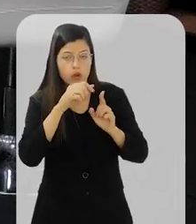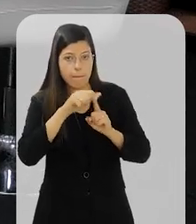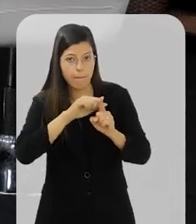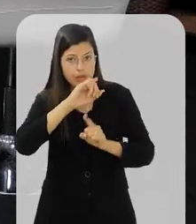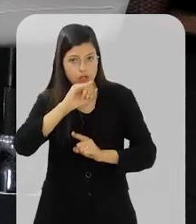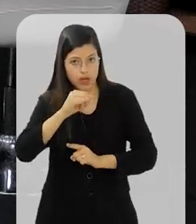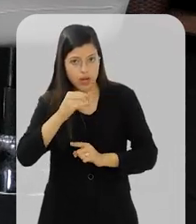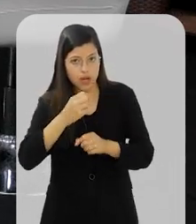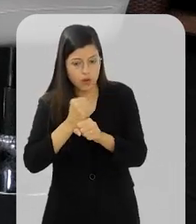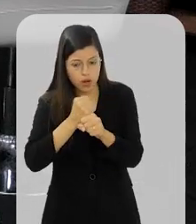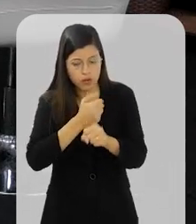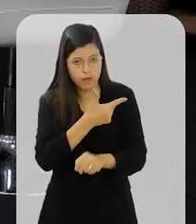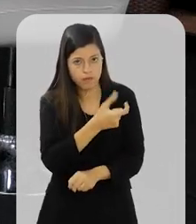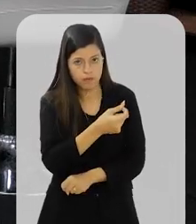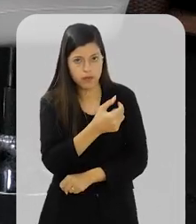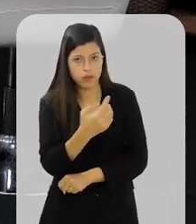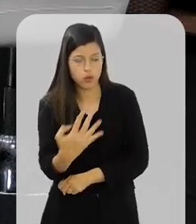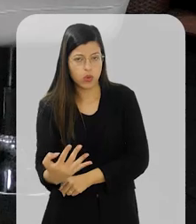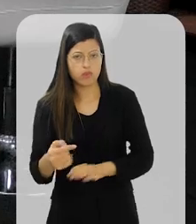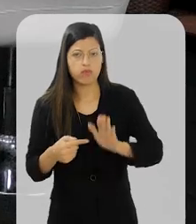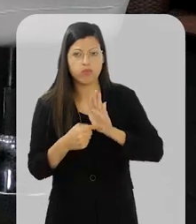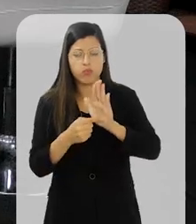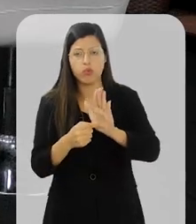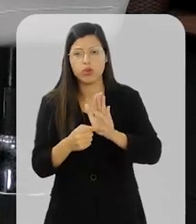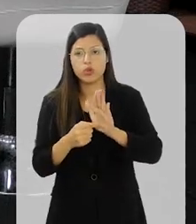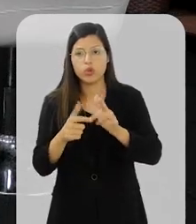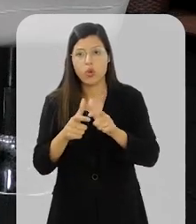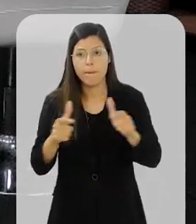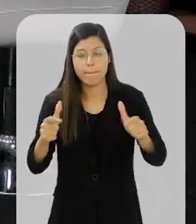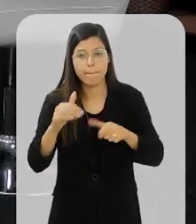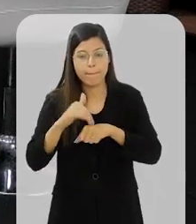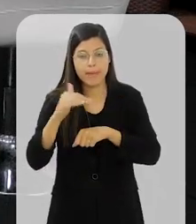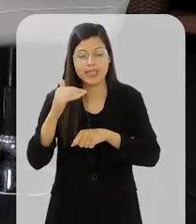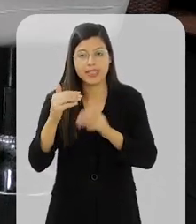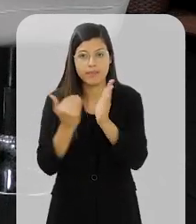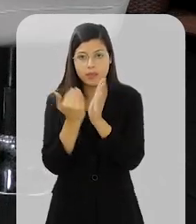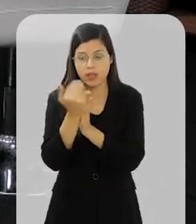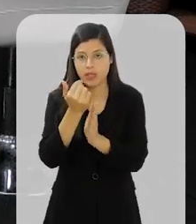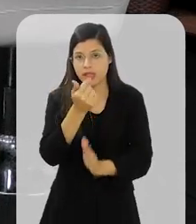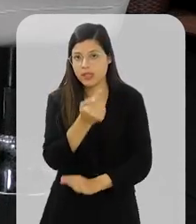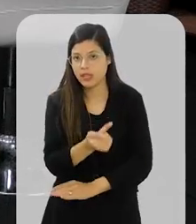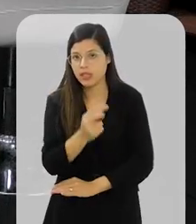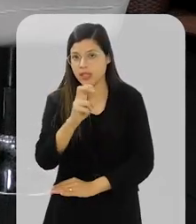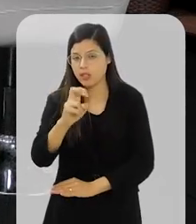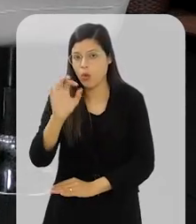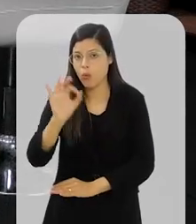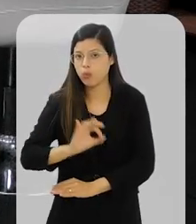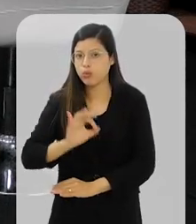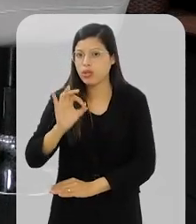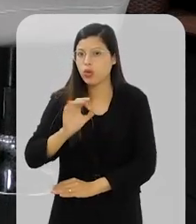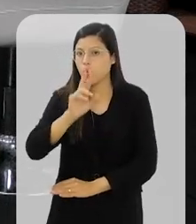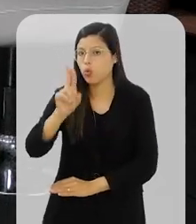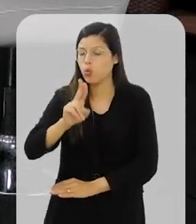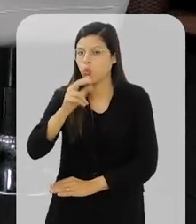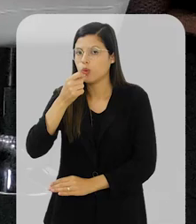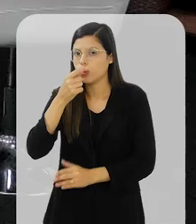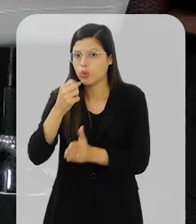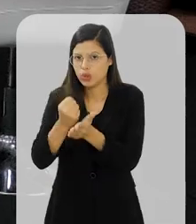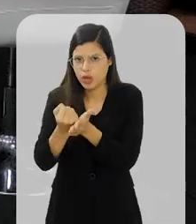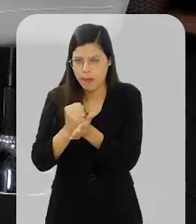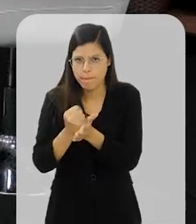em janeiro desse ano, 2024, mostrou um aumento de mais de 75% no consumo de